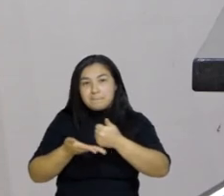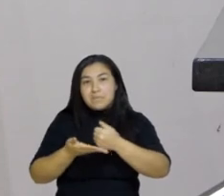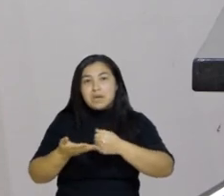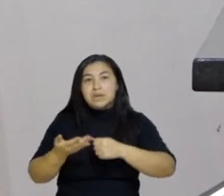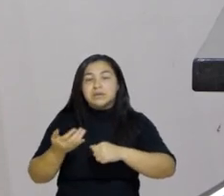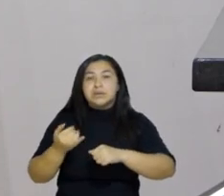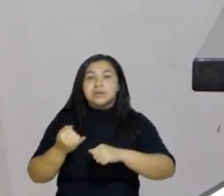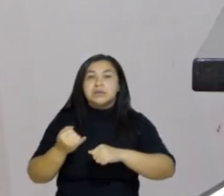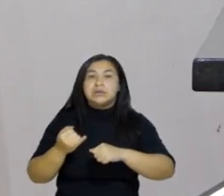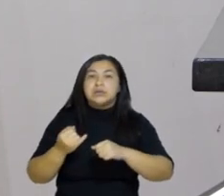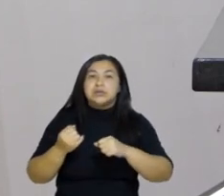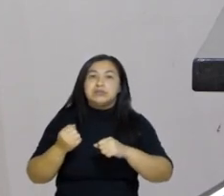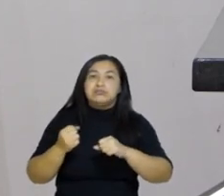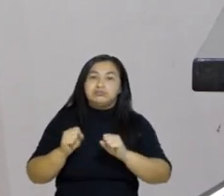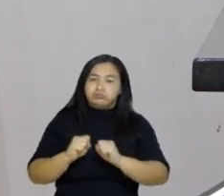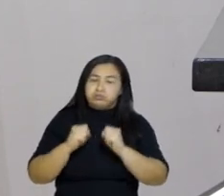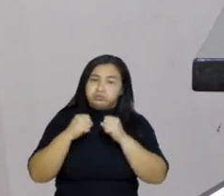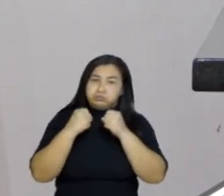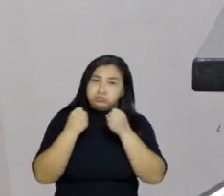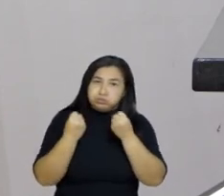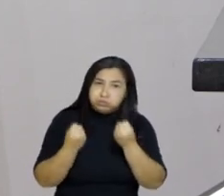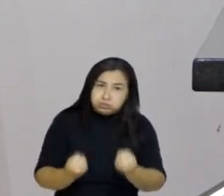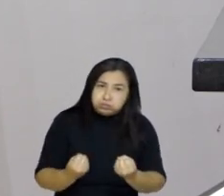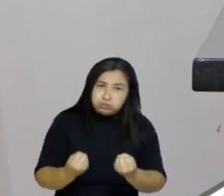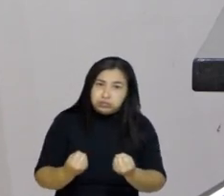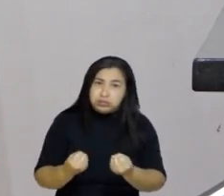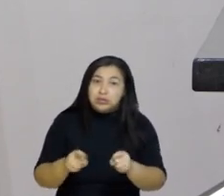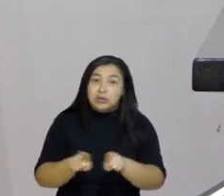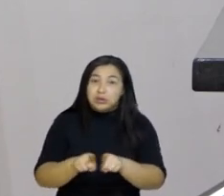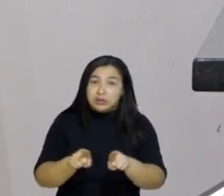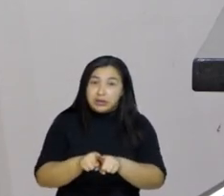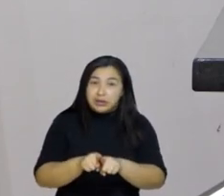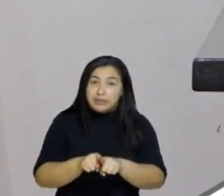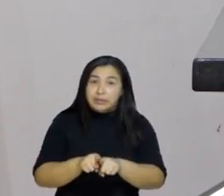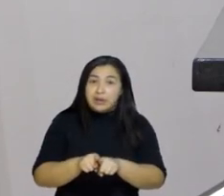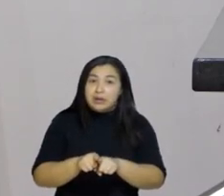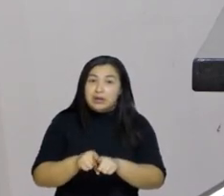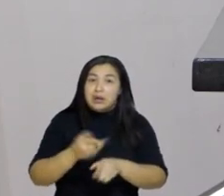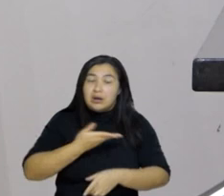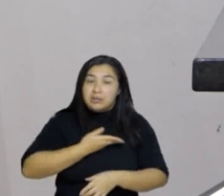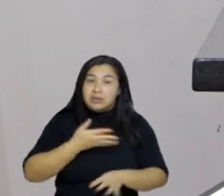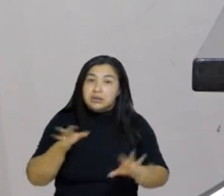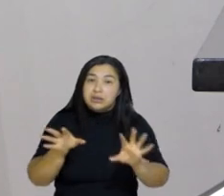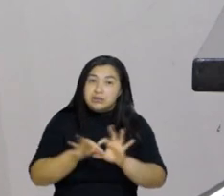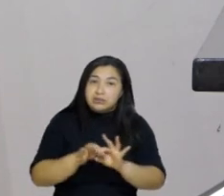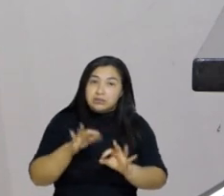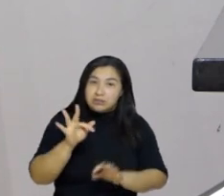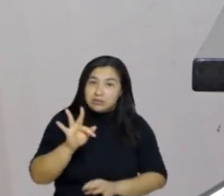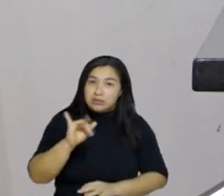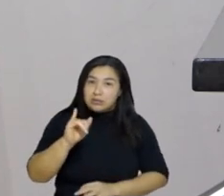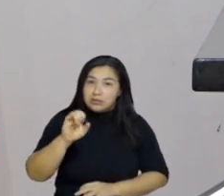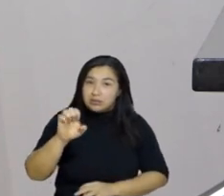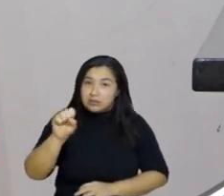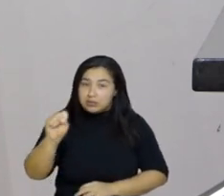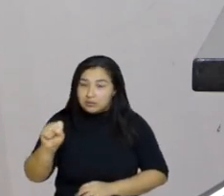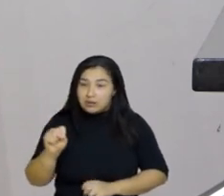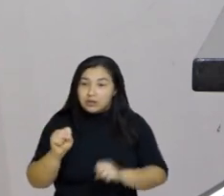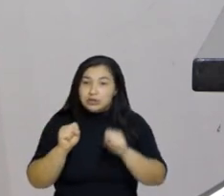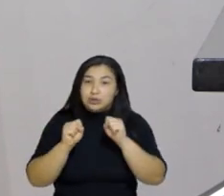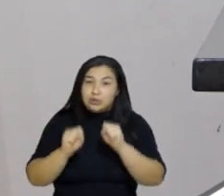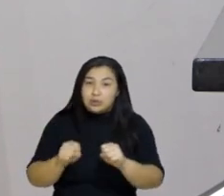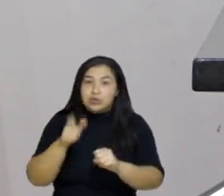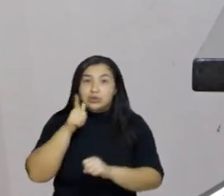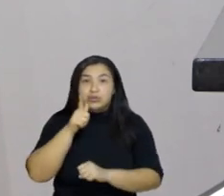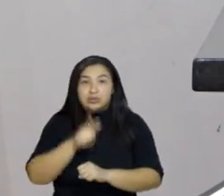pujante, é um contato que a gente tem muito estreito com a Fiesc, especialmente com a Condefesa, e é capaz, né, nessa